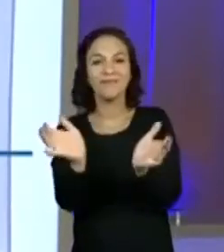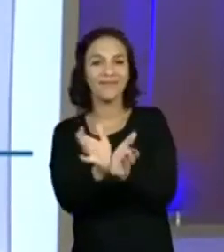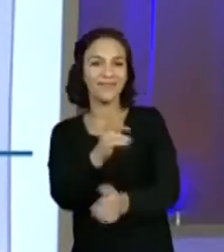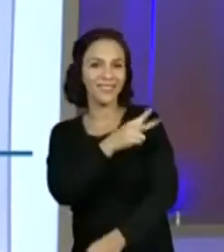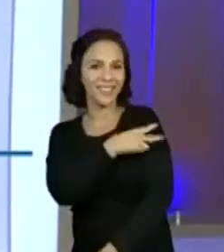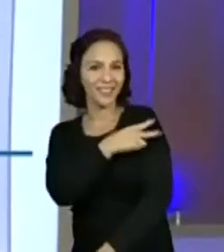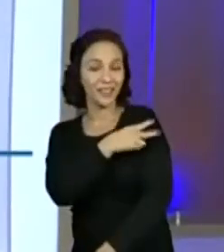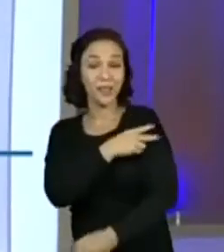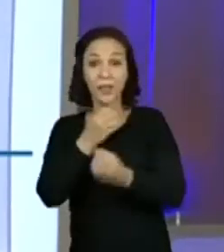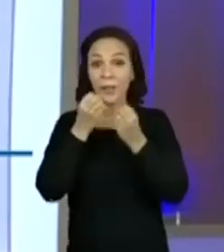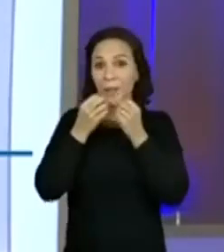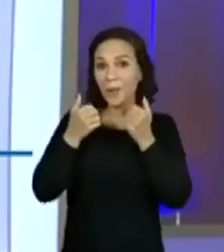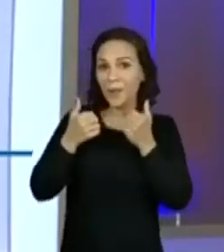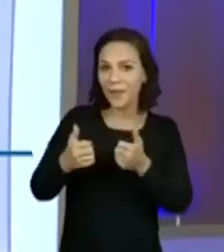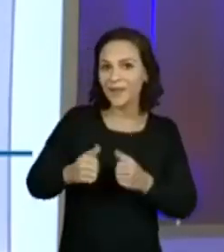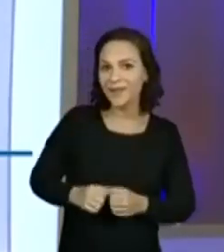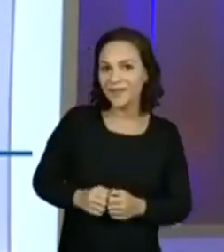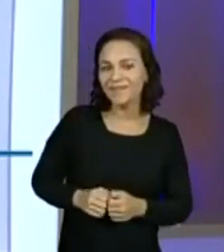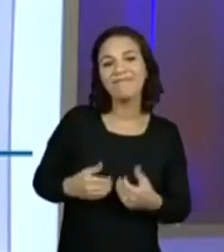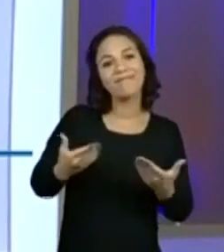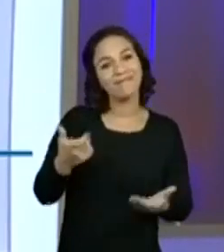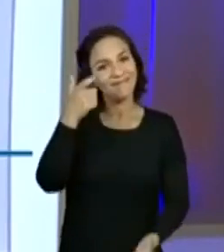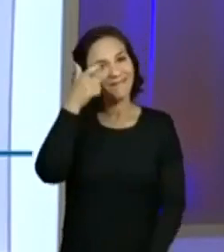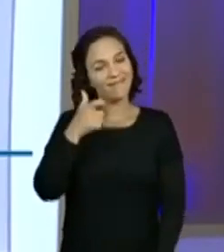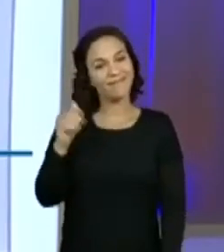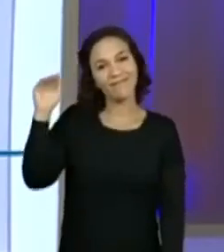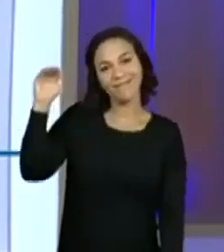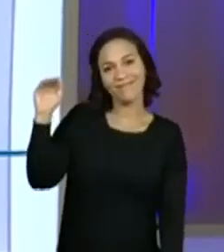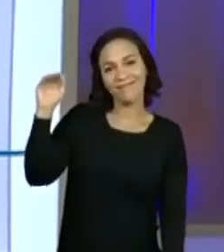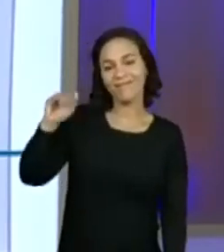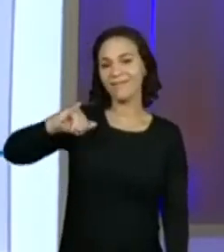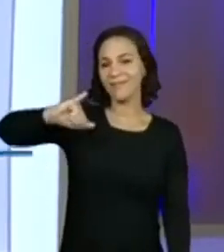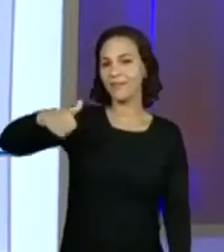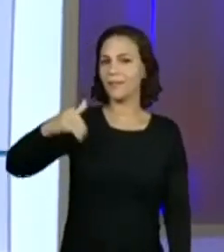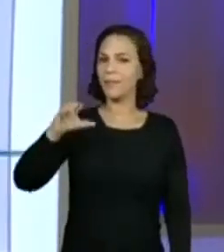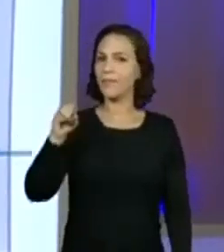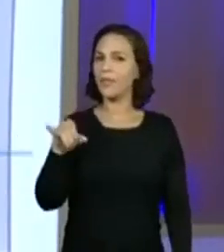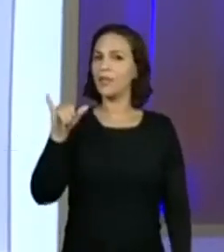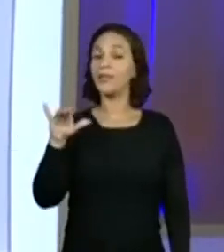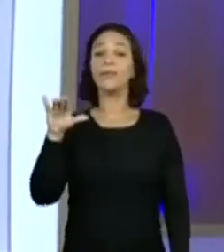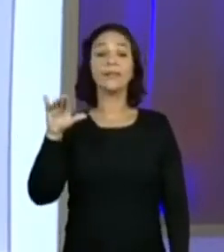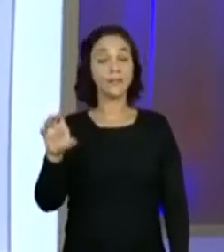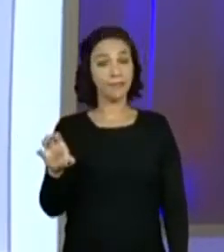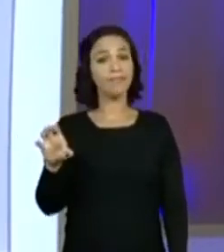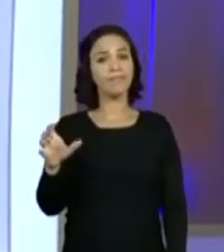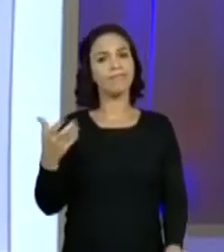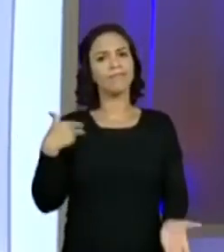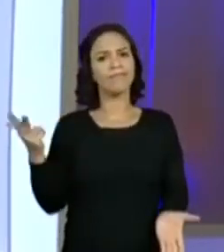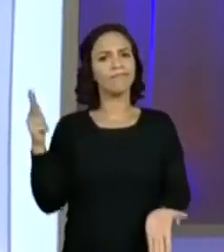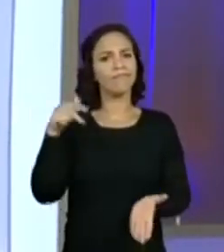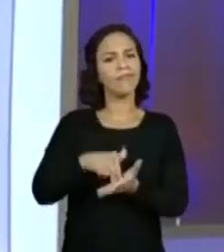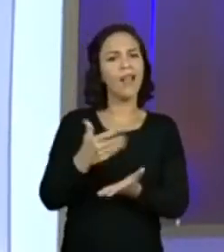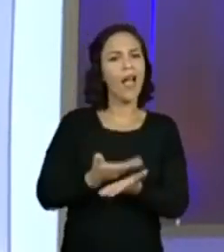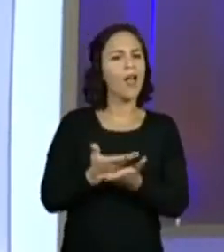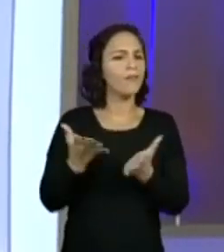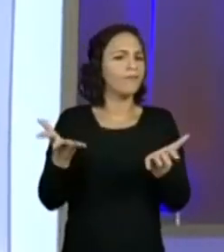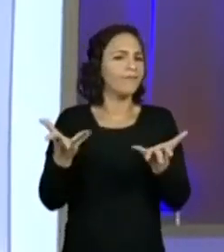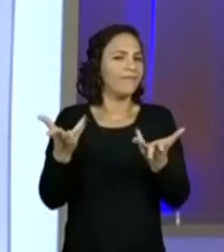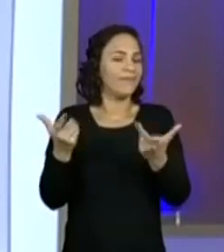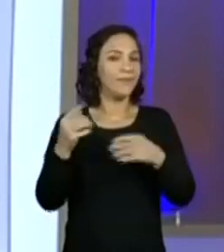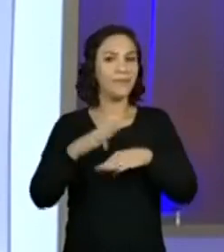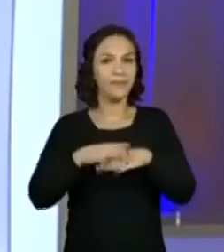segundo ano, tudo bom com vocês? Eu sou a professora Joyce Andrade e vim participar aqui dessa excelente aula de matemática. E aí,